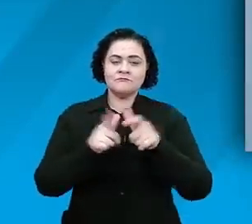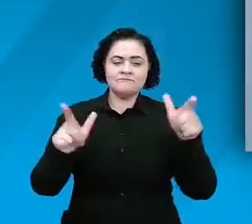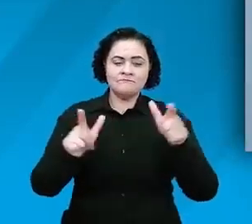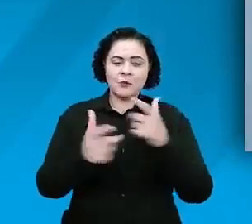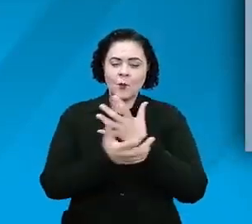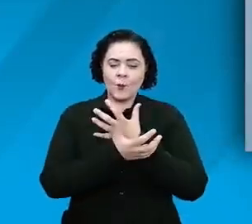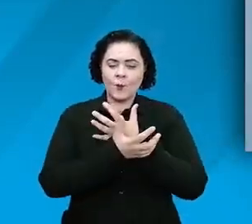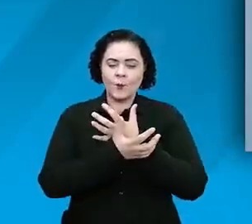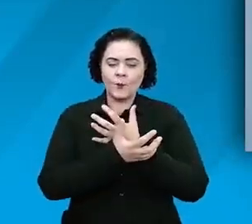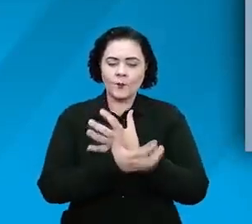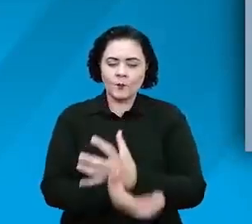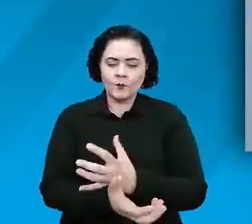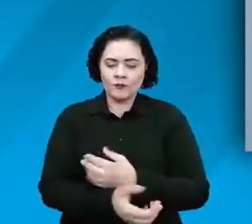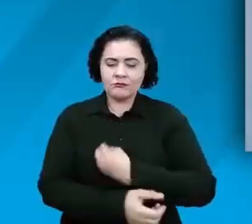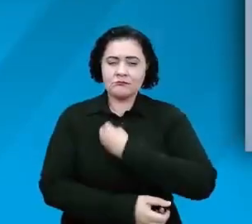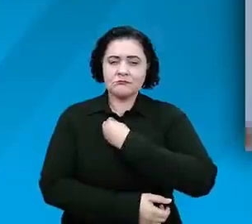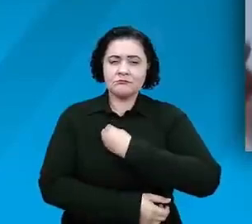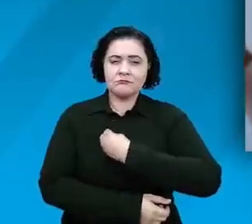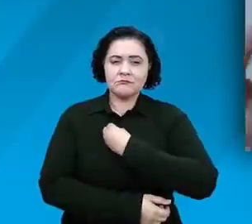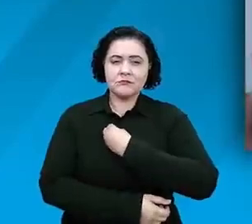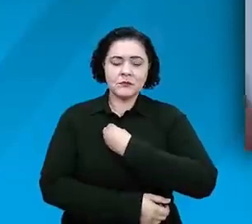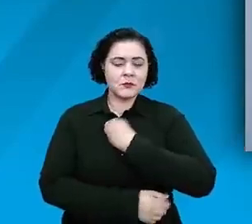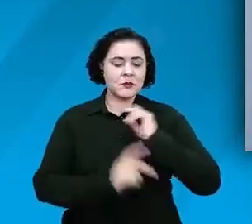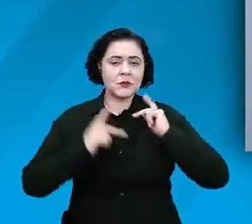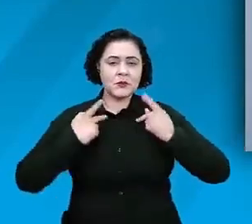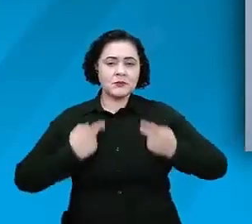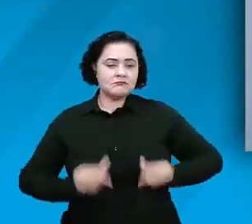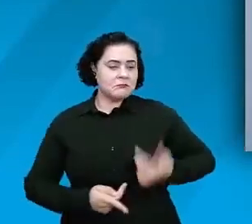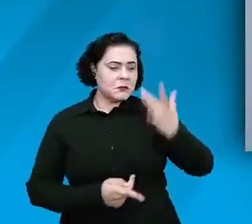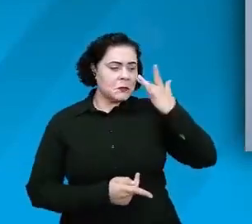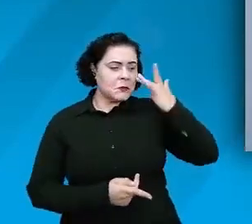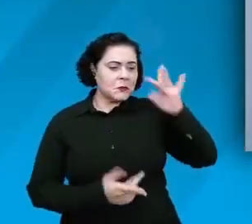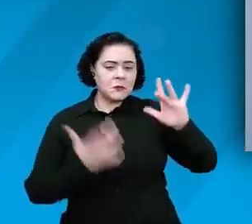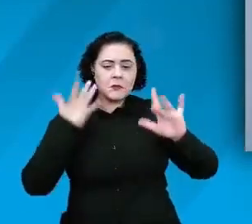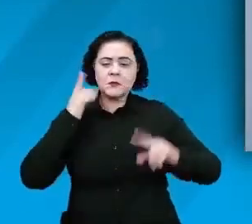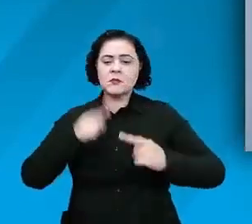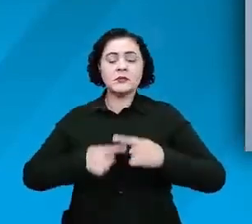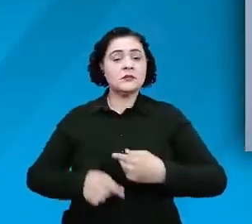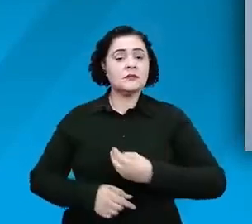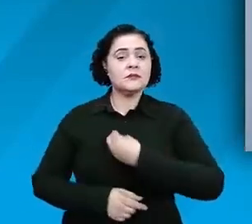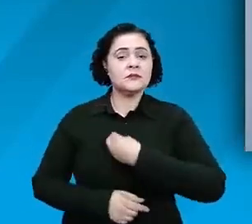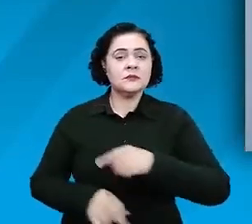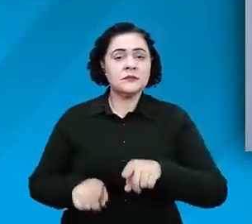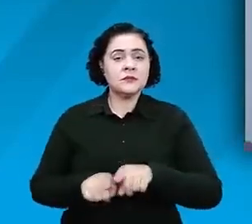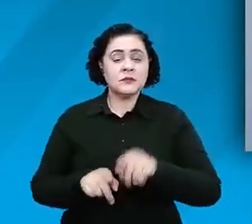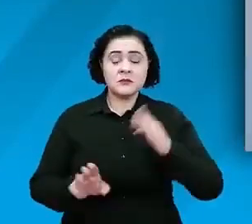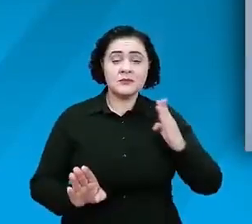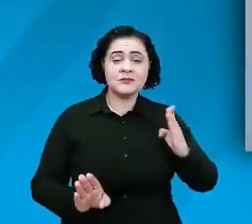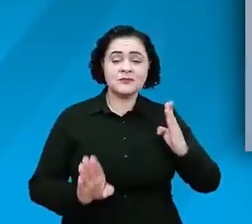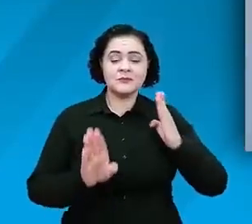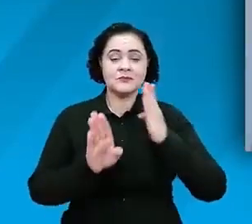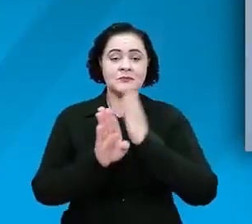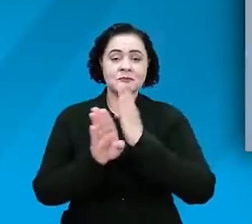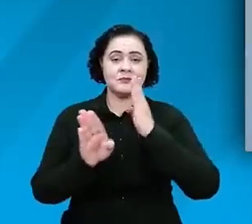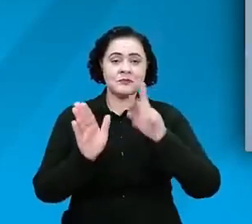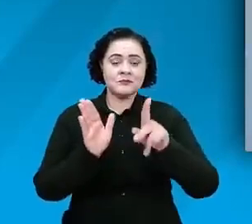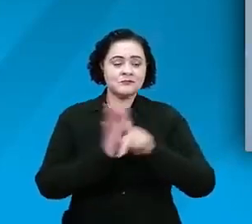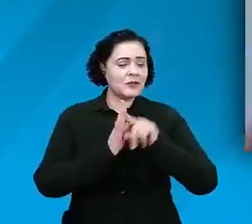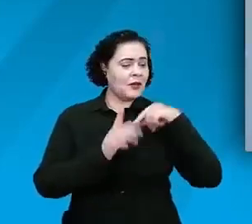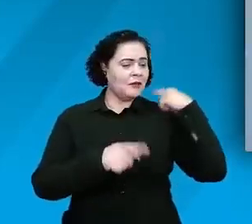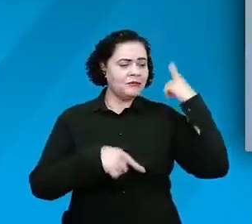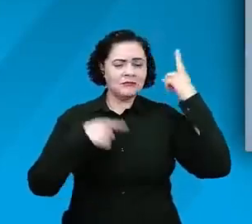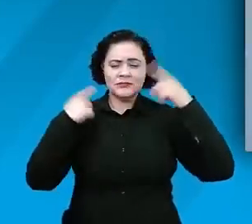galopante do vazio existencial, das criaturas que não sabem por que vivem, daqueles que, em virtude da